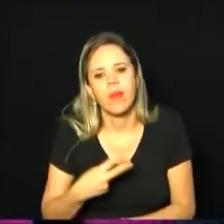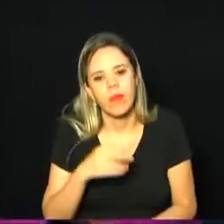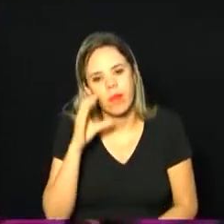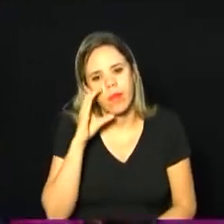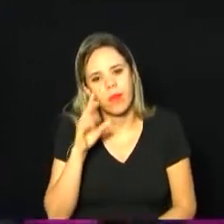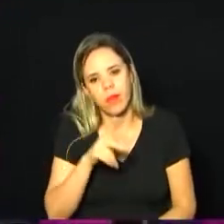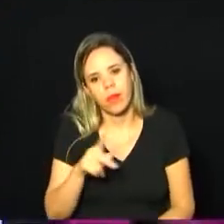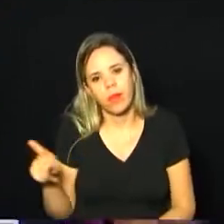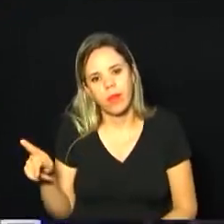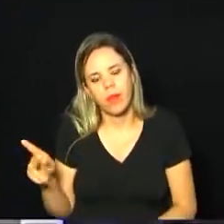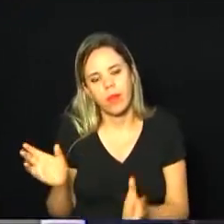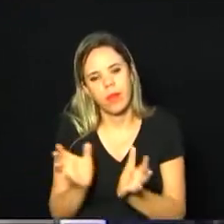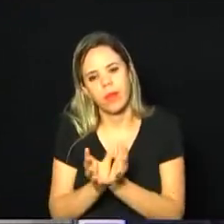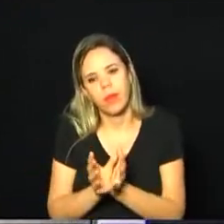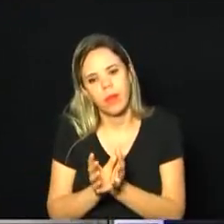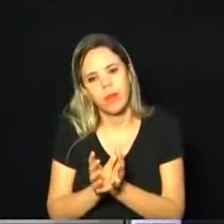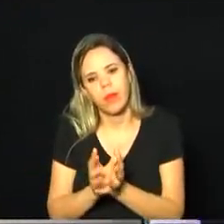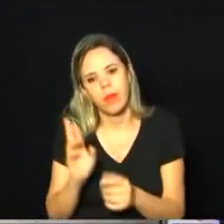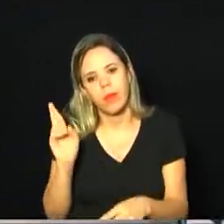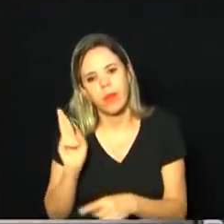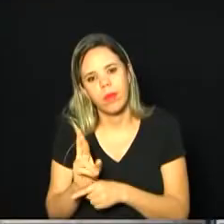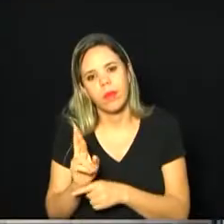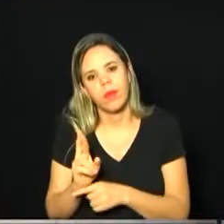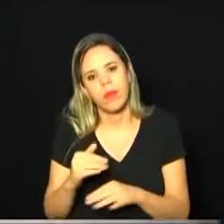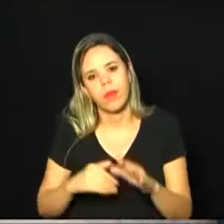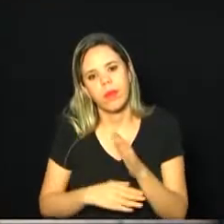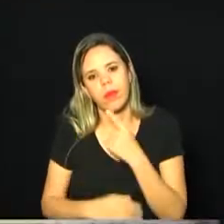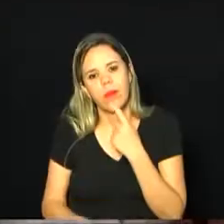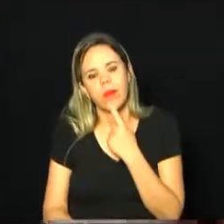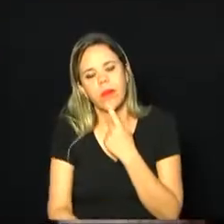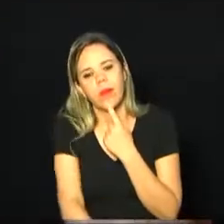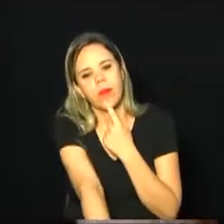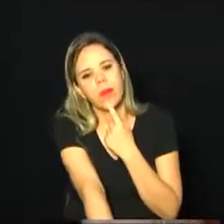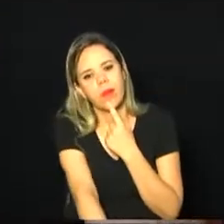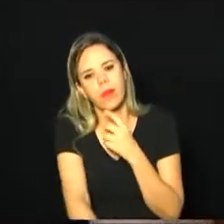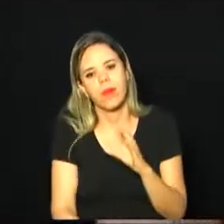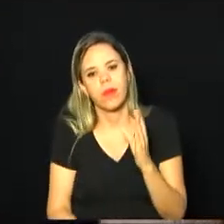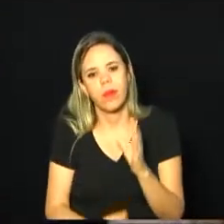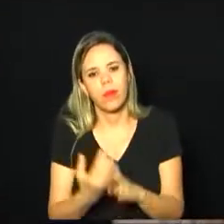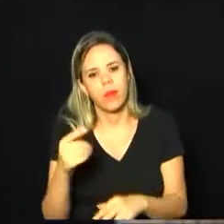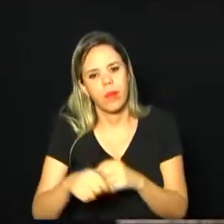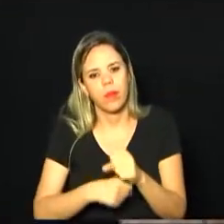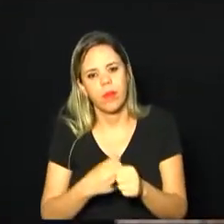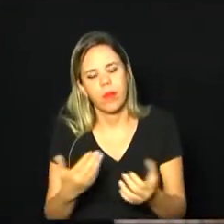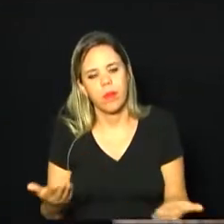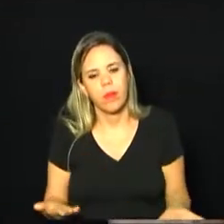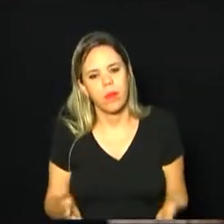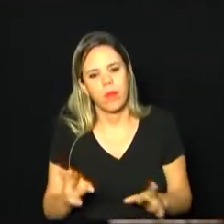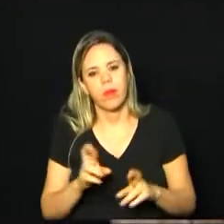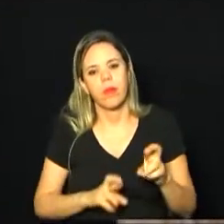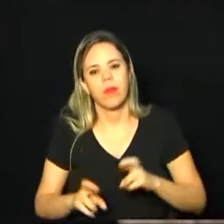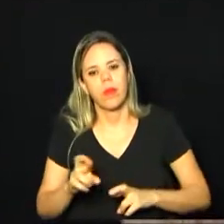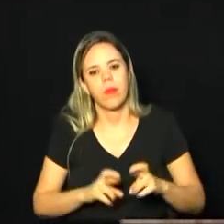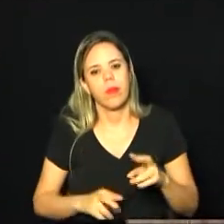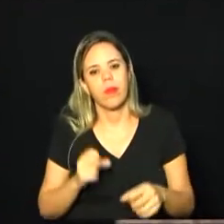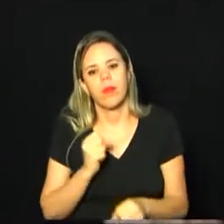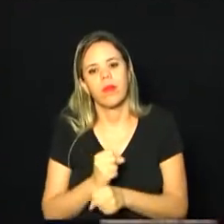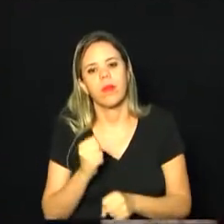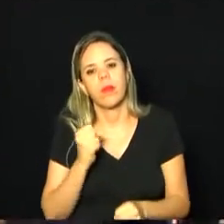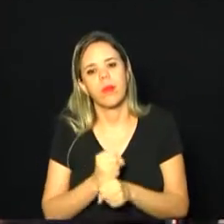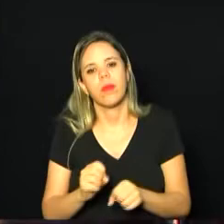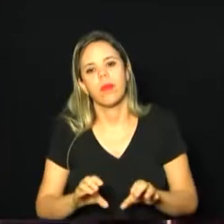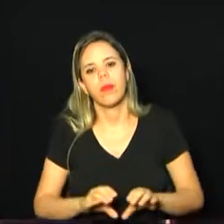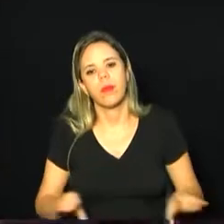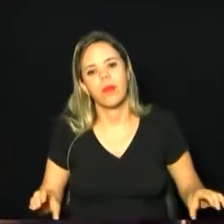que é presidente da Comissão de representação na câmara de Campinas criada este ano e fiscalizar as obras de